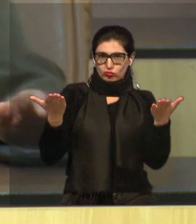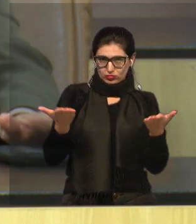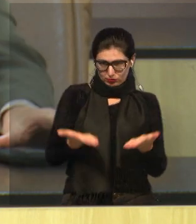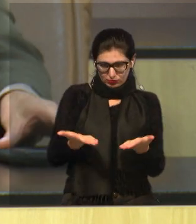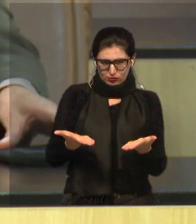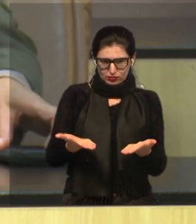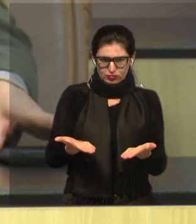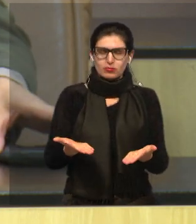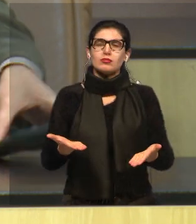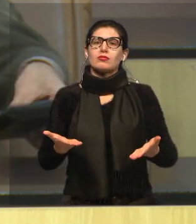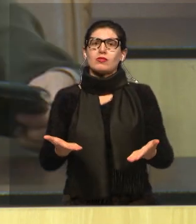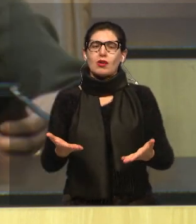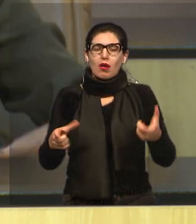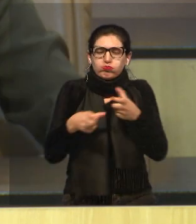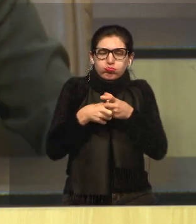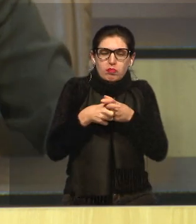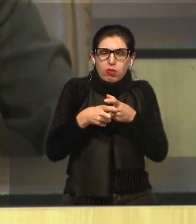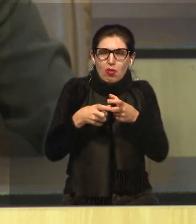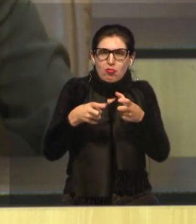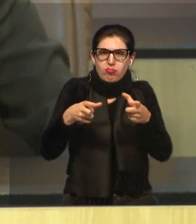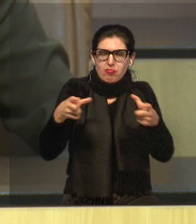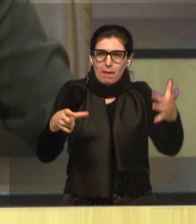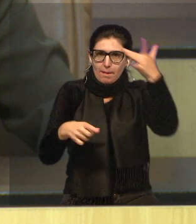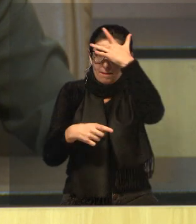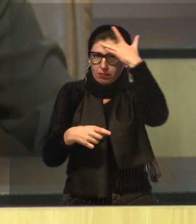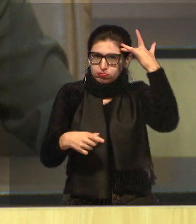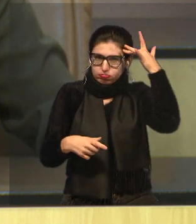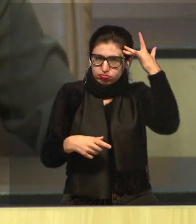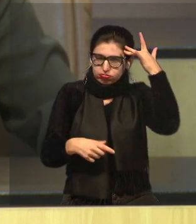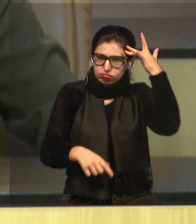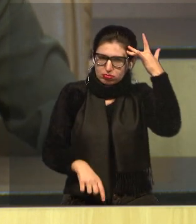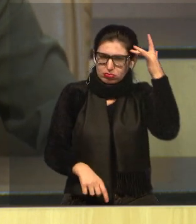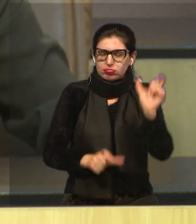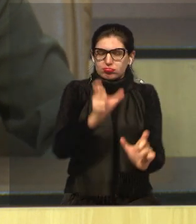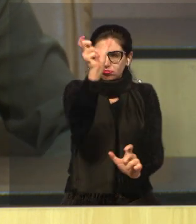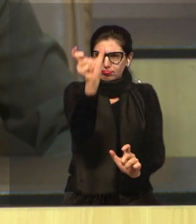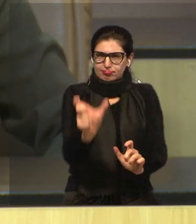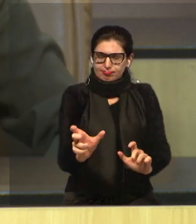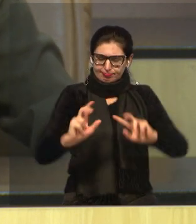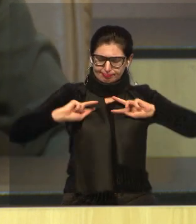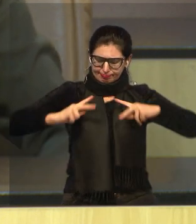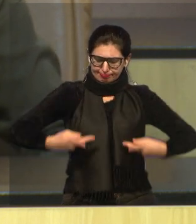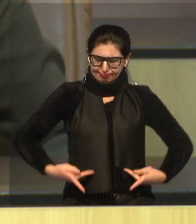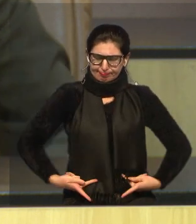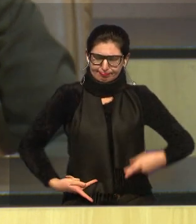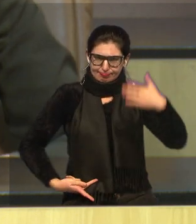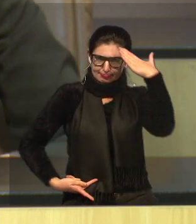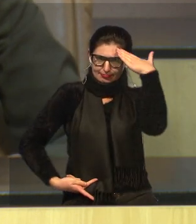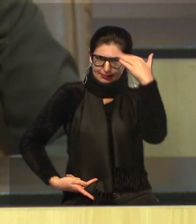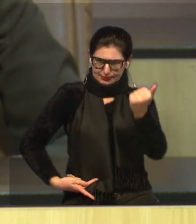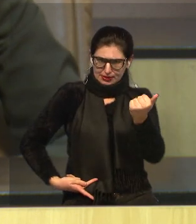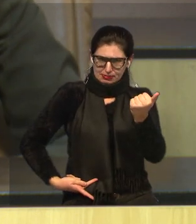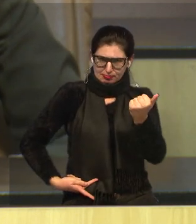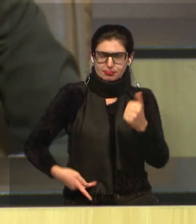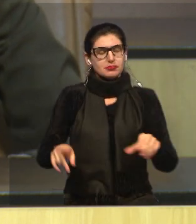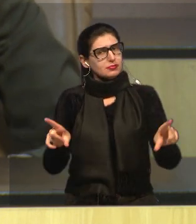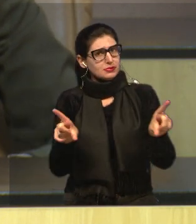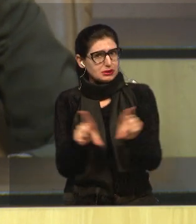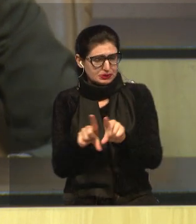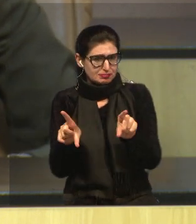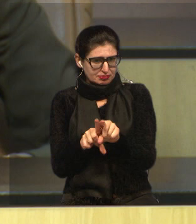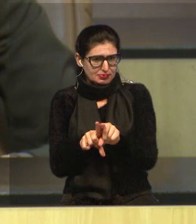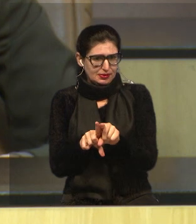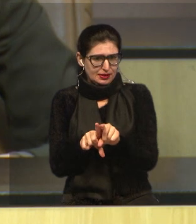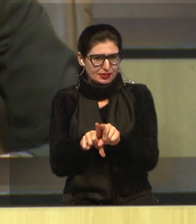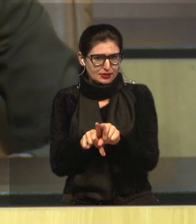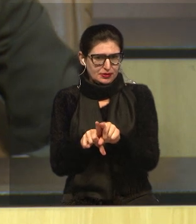Atualmente, a maioria das pessoas reconhece sua existência. E também, na maioria das vezes, em